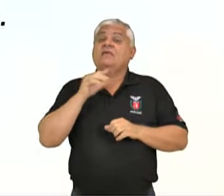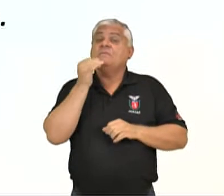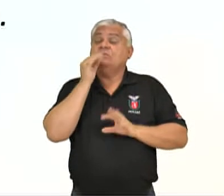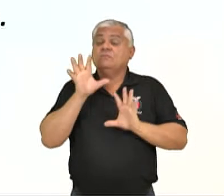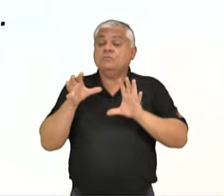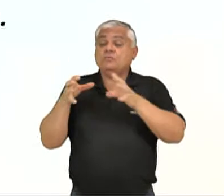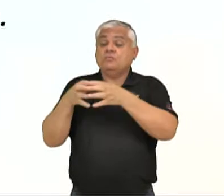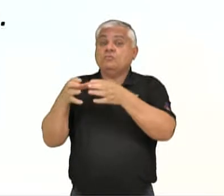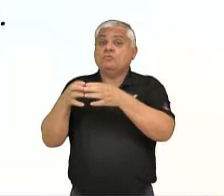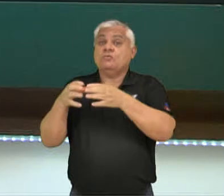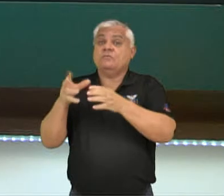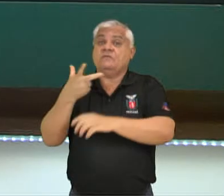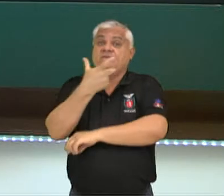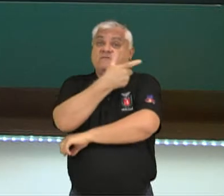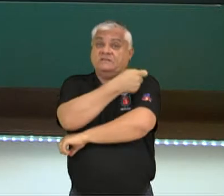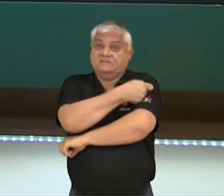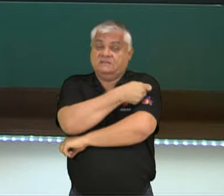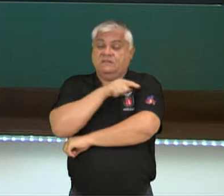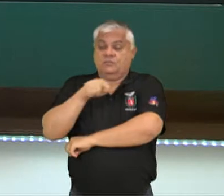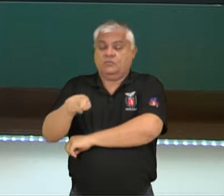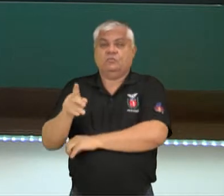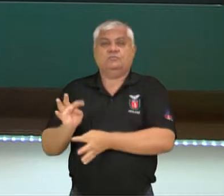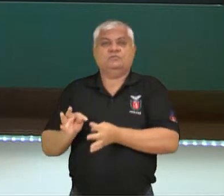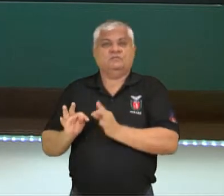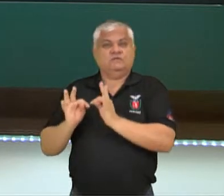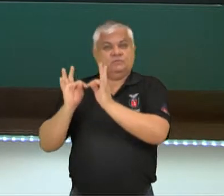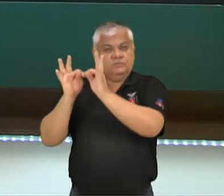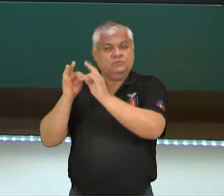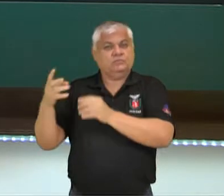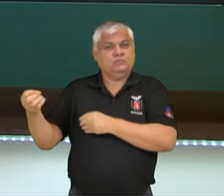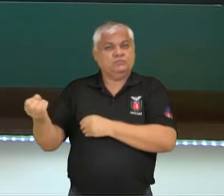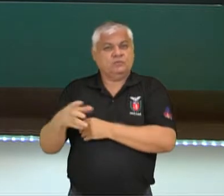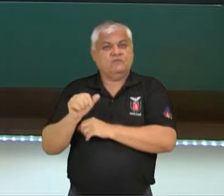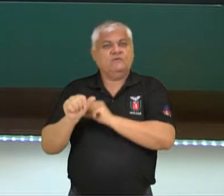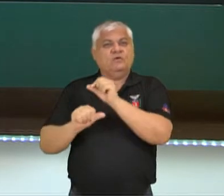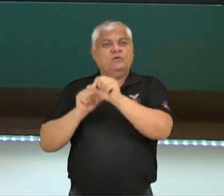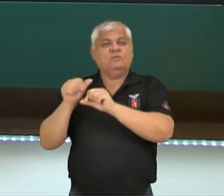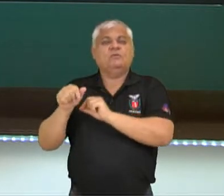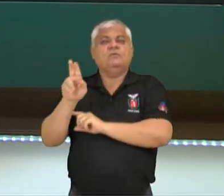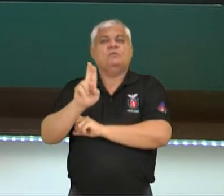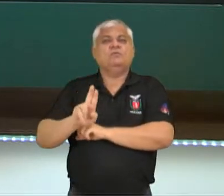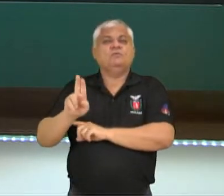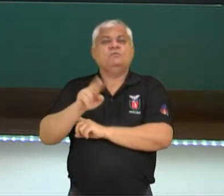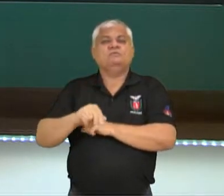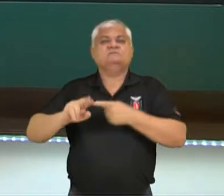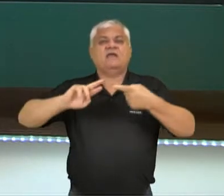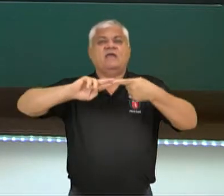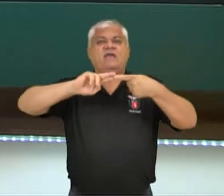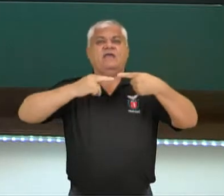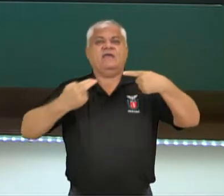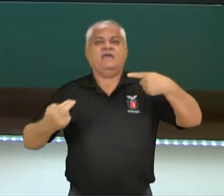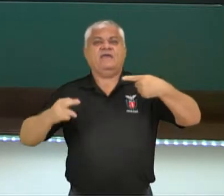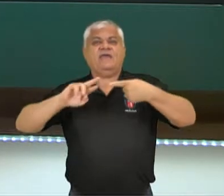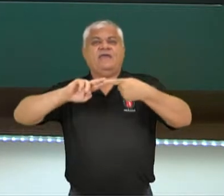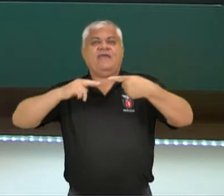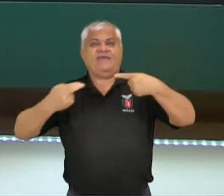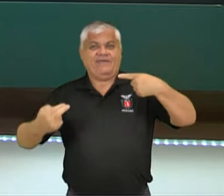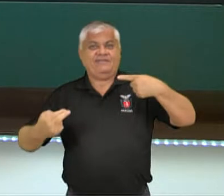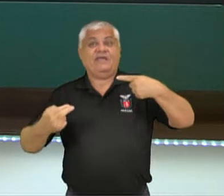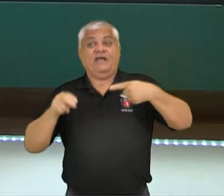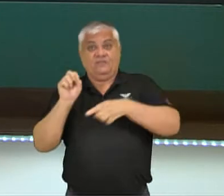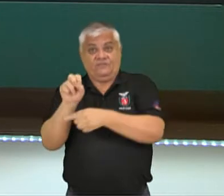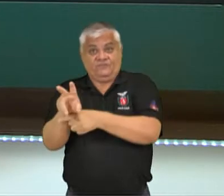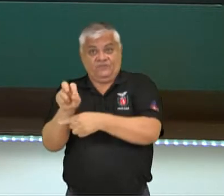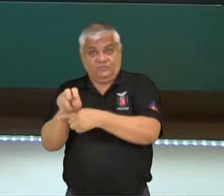vacinas que estão sendo produzidas com uma tecnologia nova, que eles fazem uso então de RNA mensageiro do